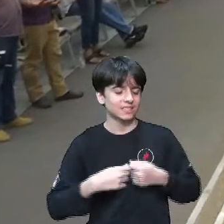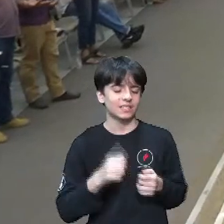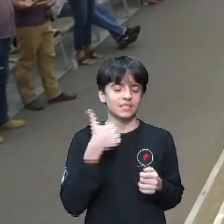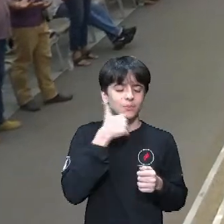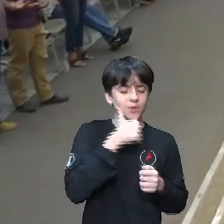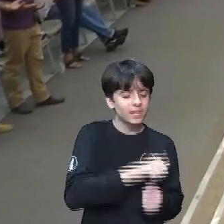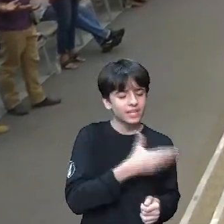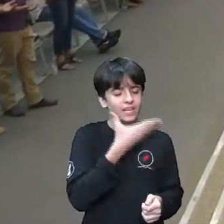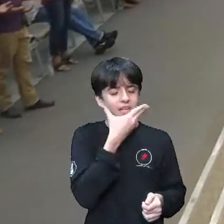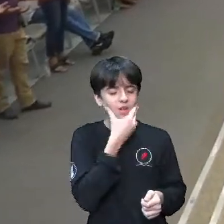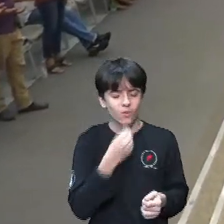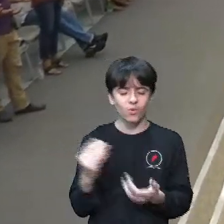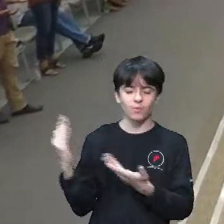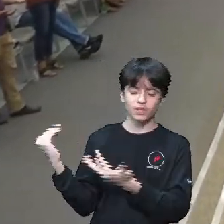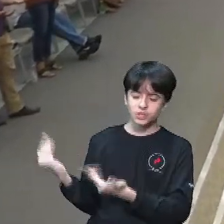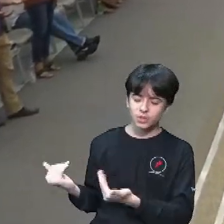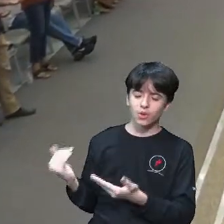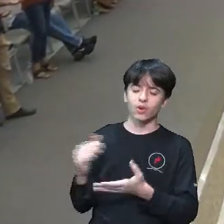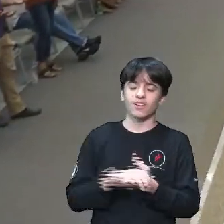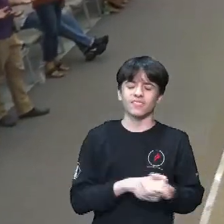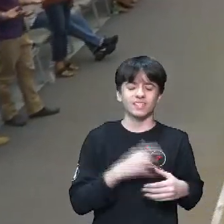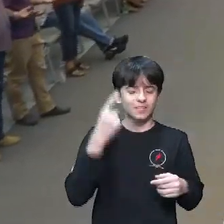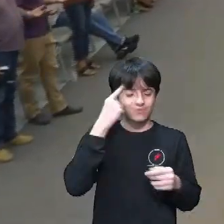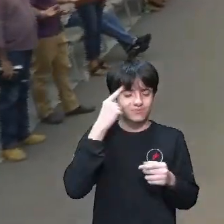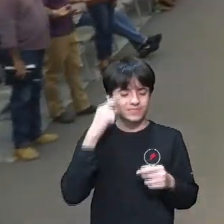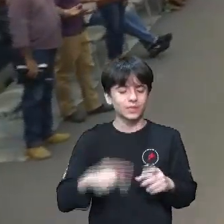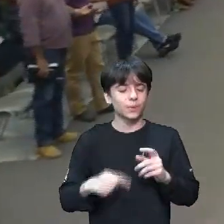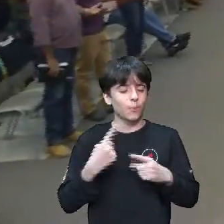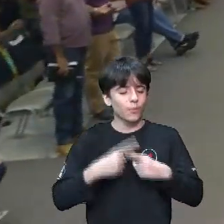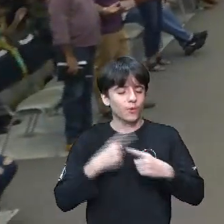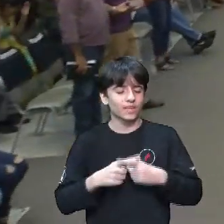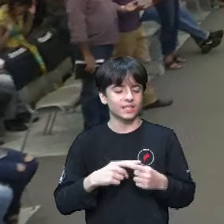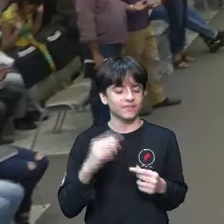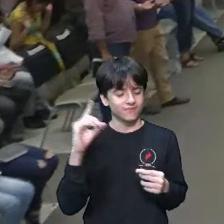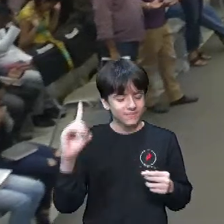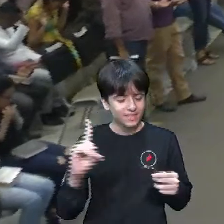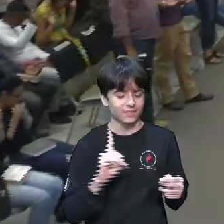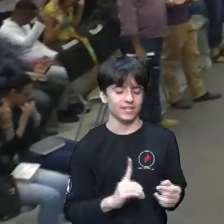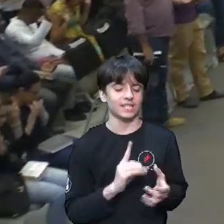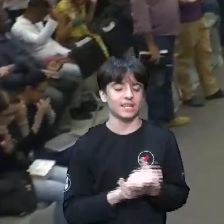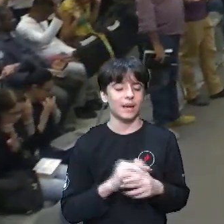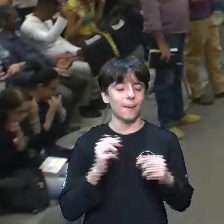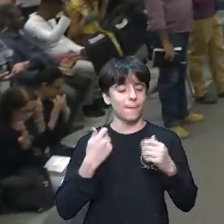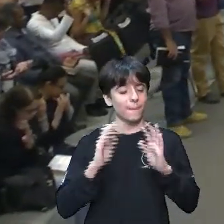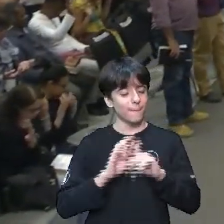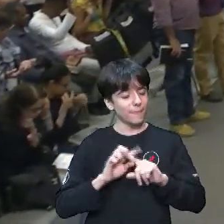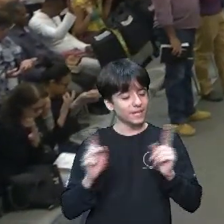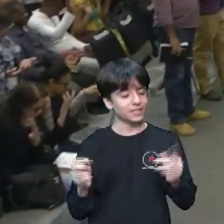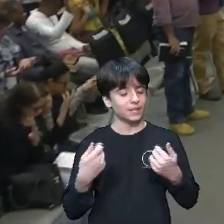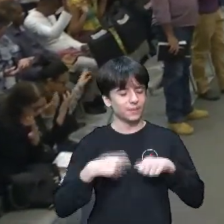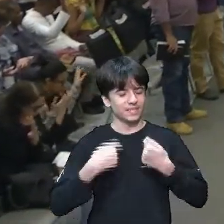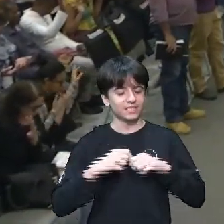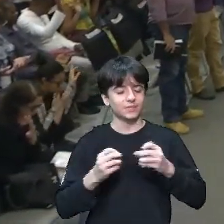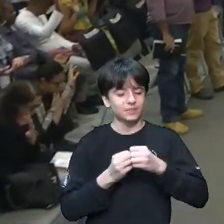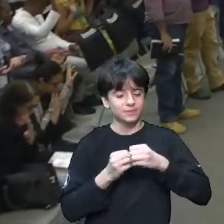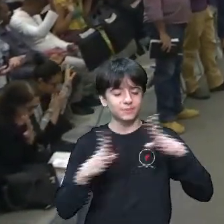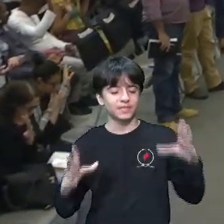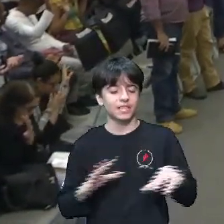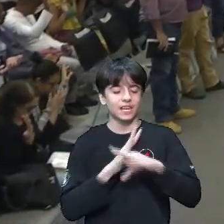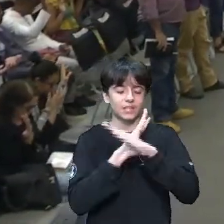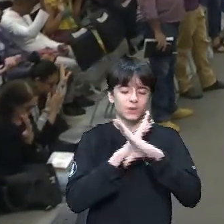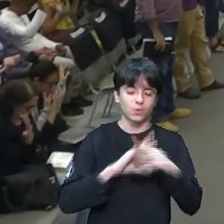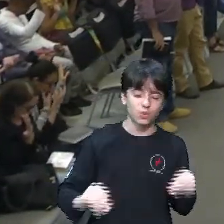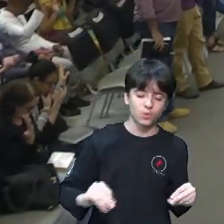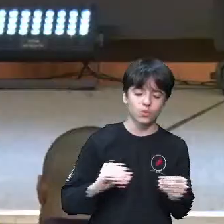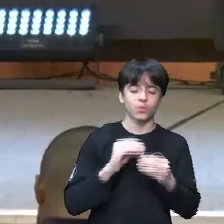esse homem, esse jovem, Senhor, não sei a causa que eles entraram aqui, mas precisam de portas abertas. Quem sabe precisa de cura, precisa